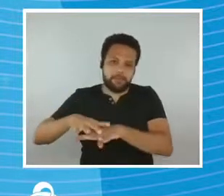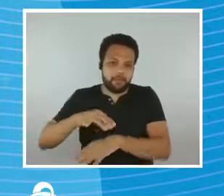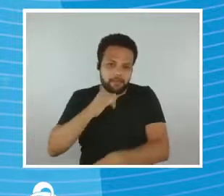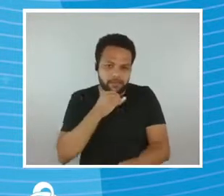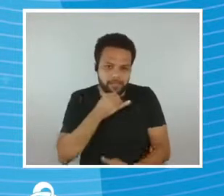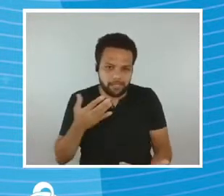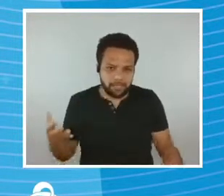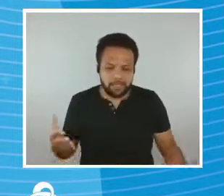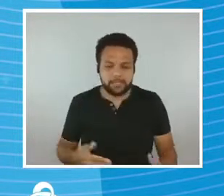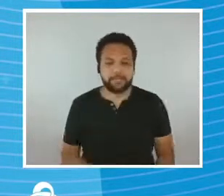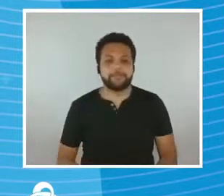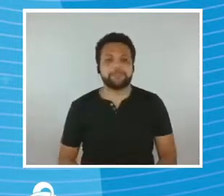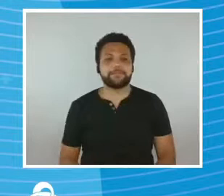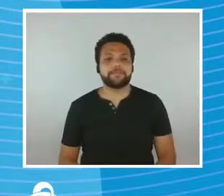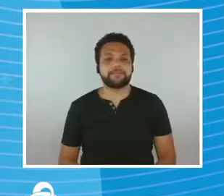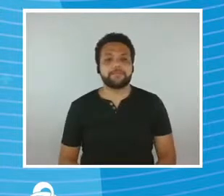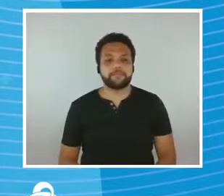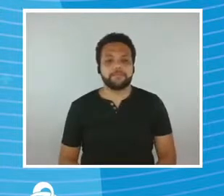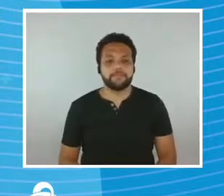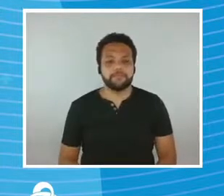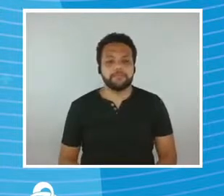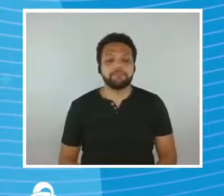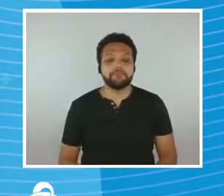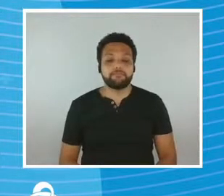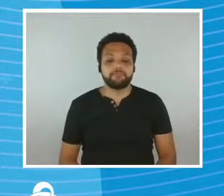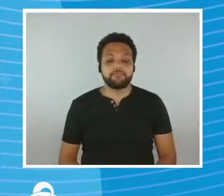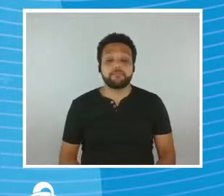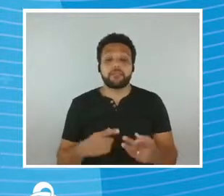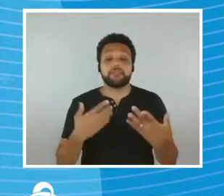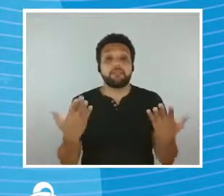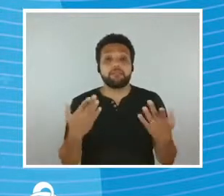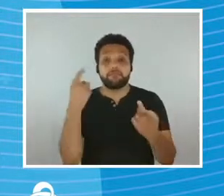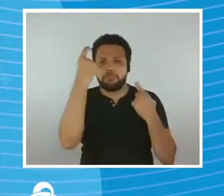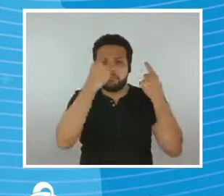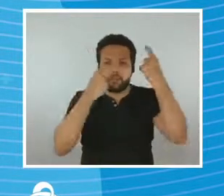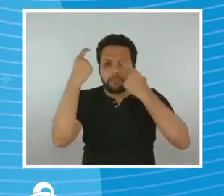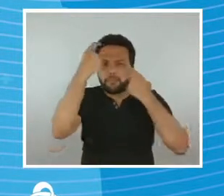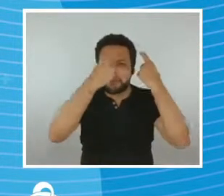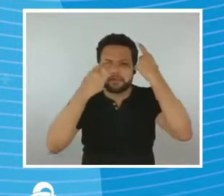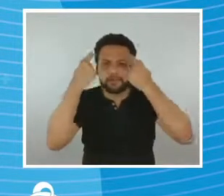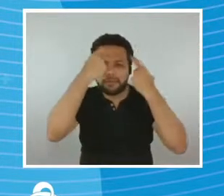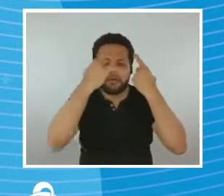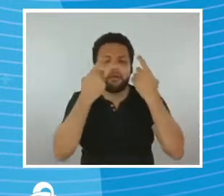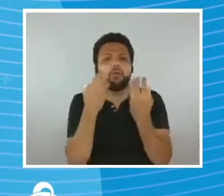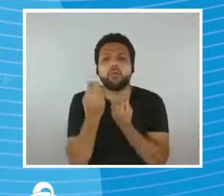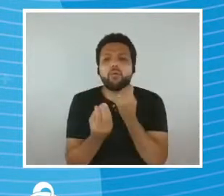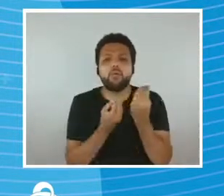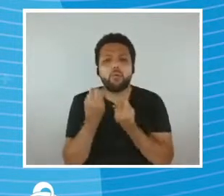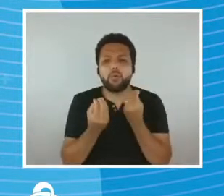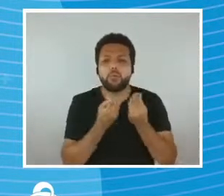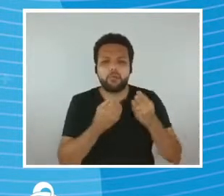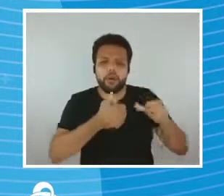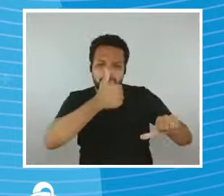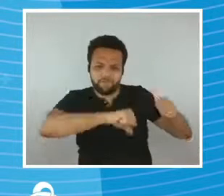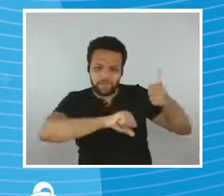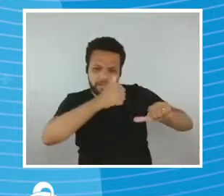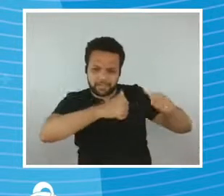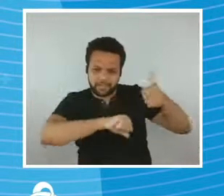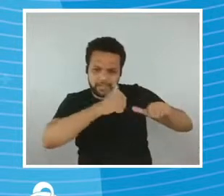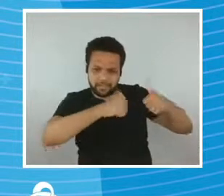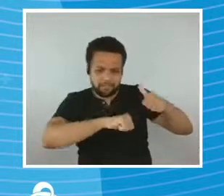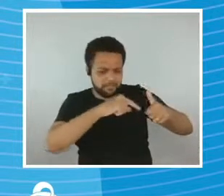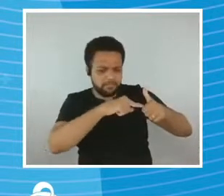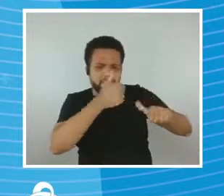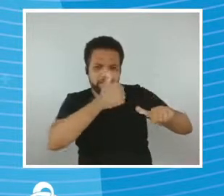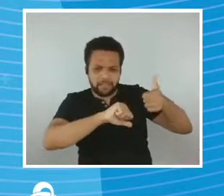Então, de alguma forma, essa preocupação sobre esses instrumentos de avaliação que leve em conta esse aspecto curricular, de